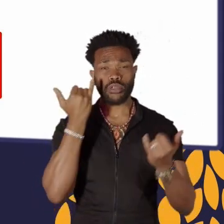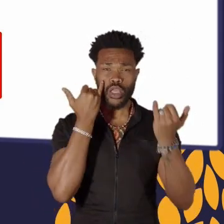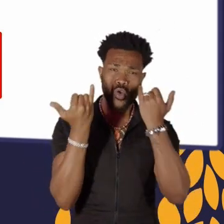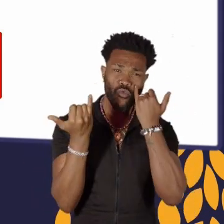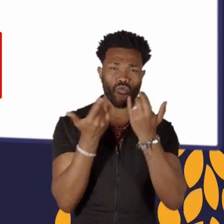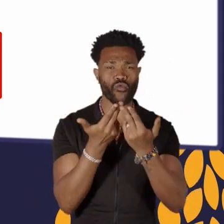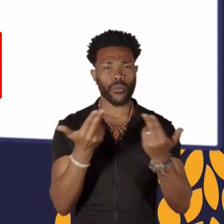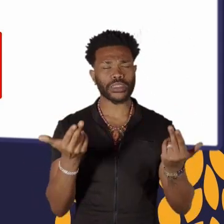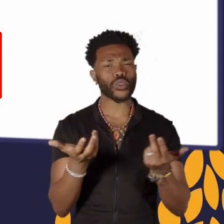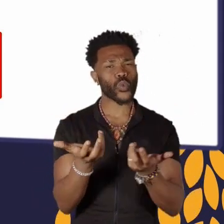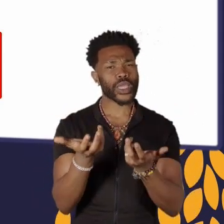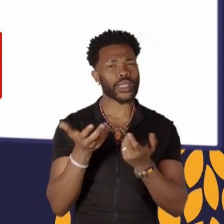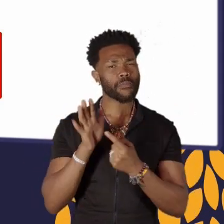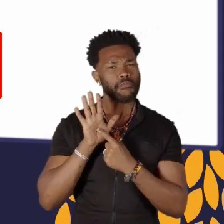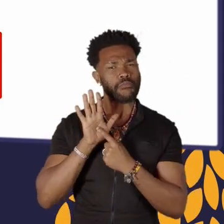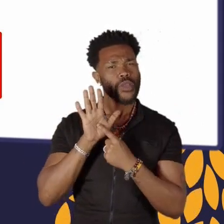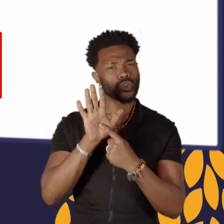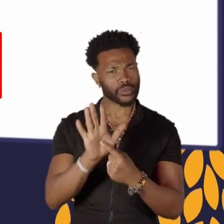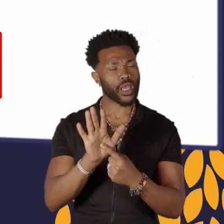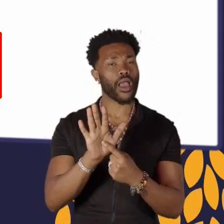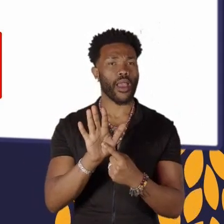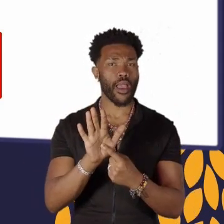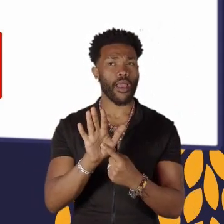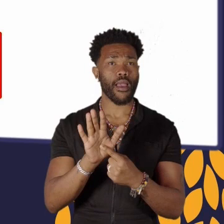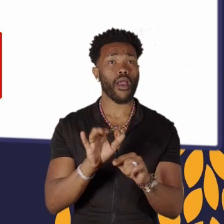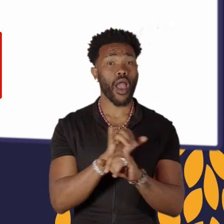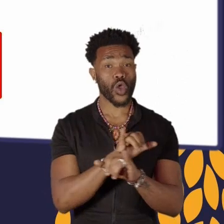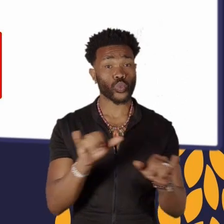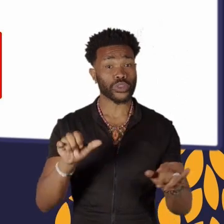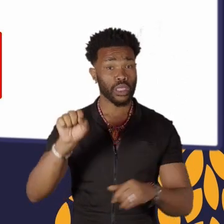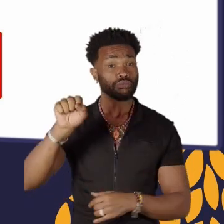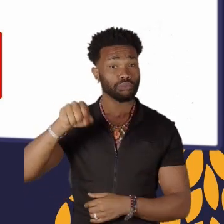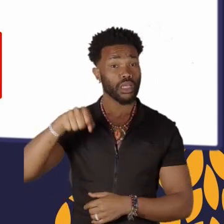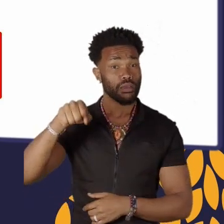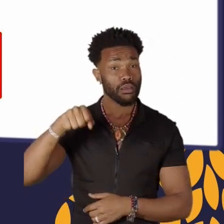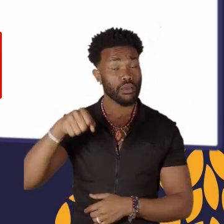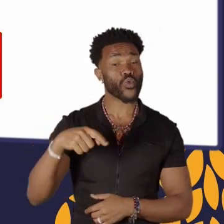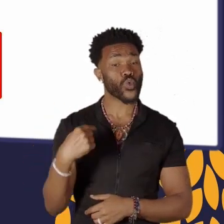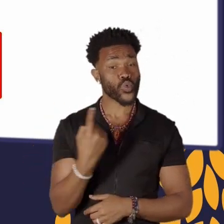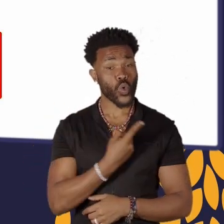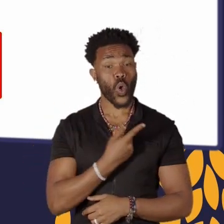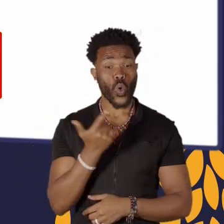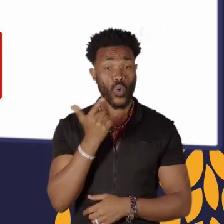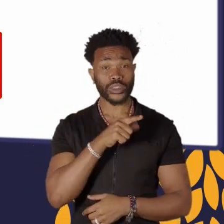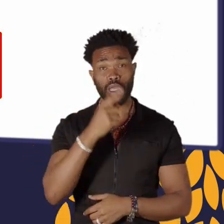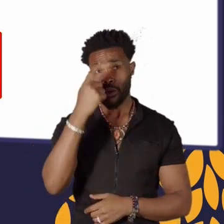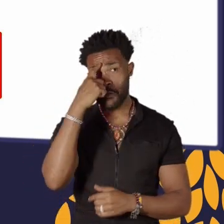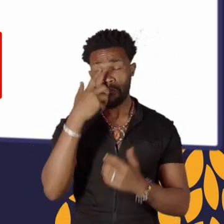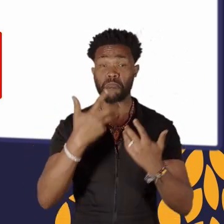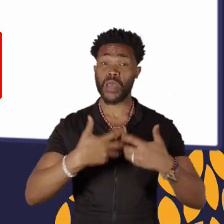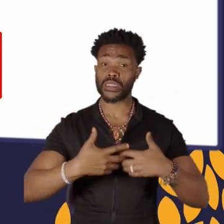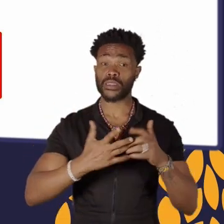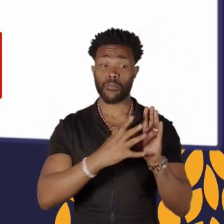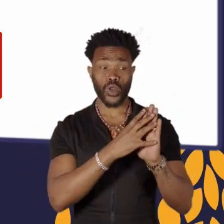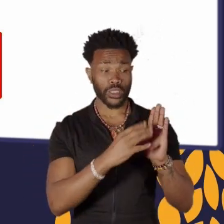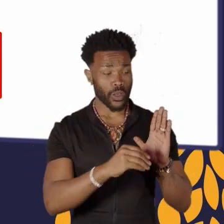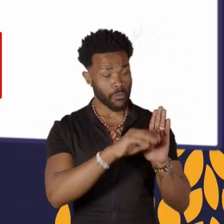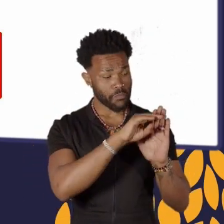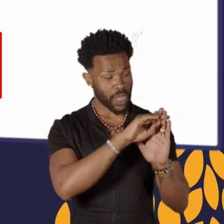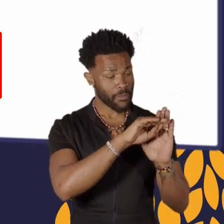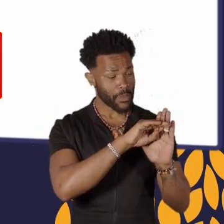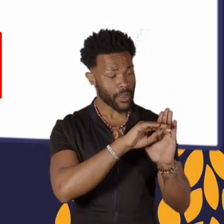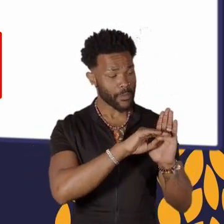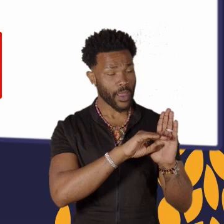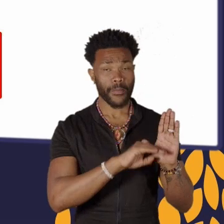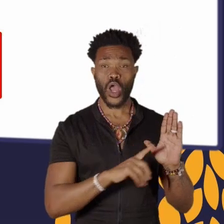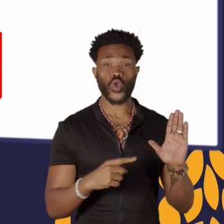que eu queria só mostrar para dizer que sim, a gente consegue pensar num modelo regulatório em que a